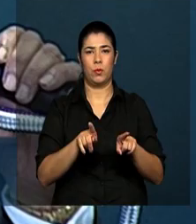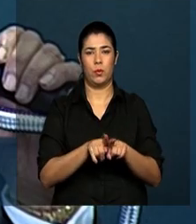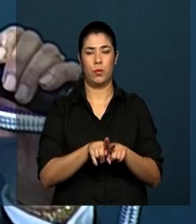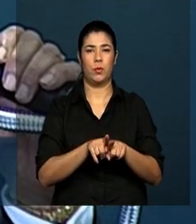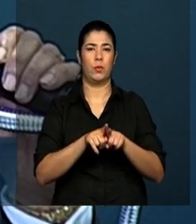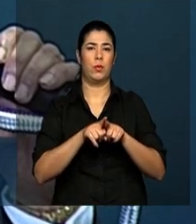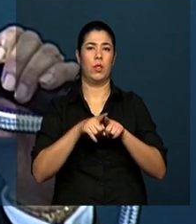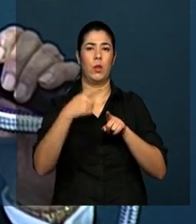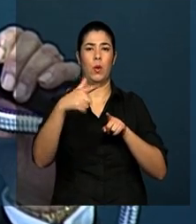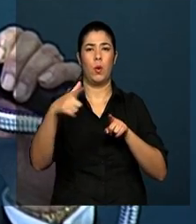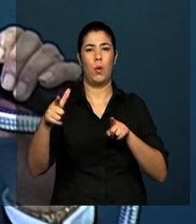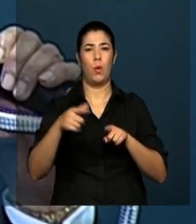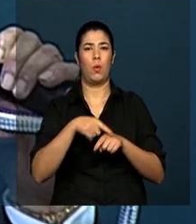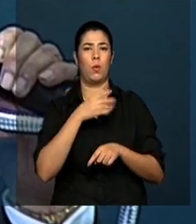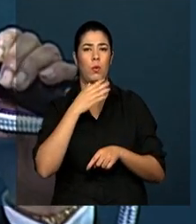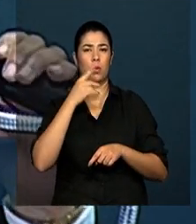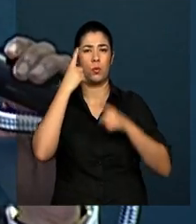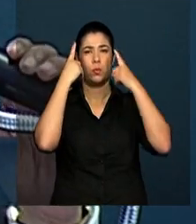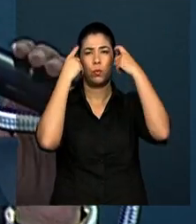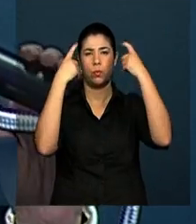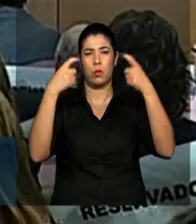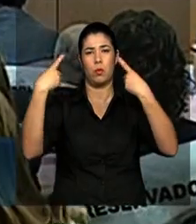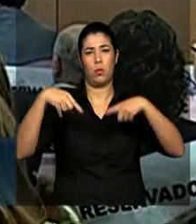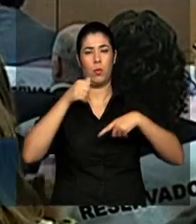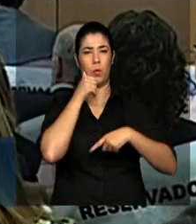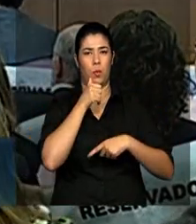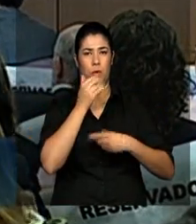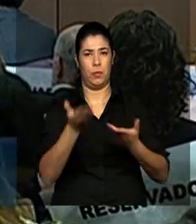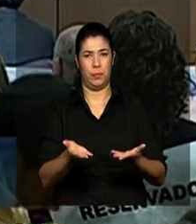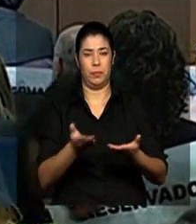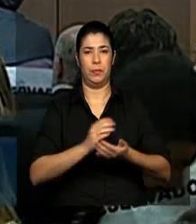diversos tipos de violência contra as mulheres.